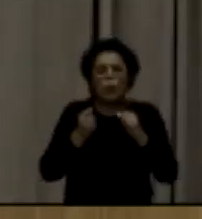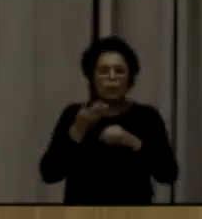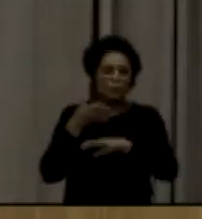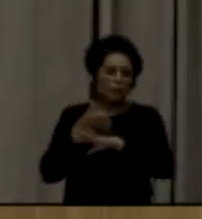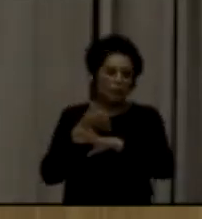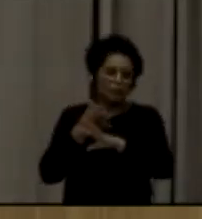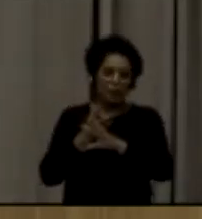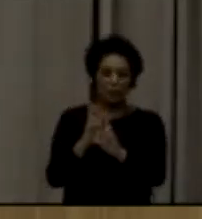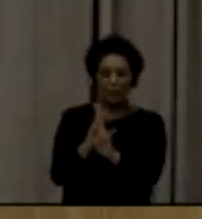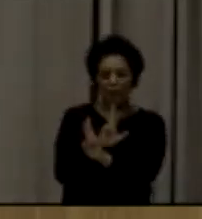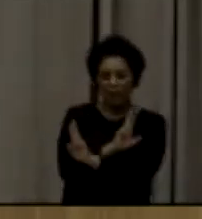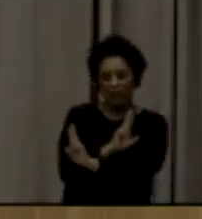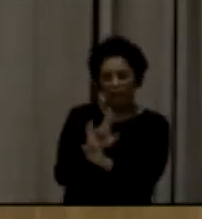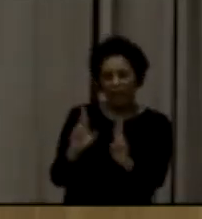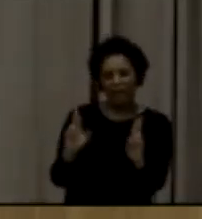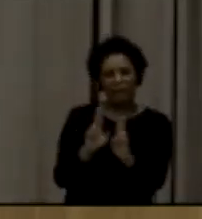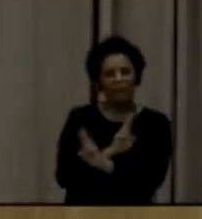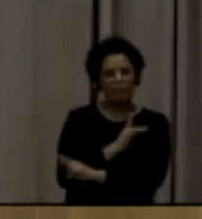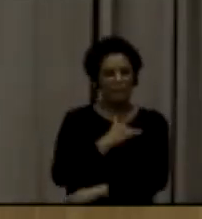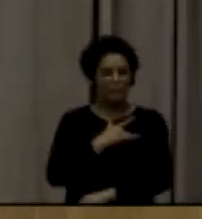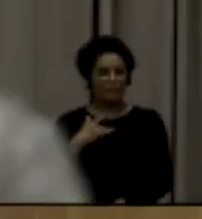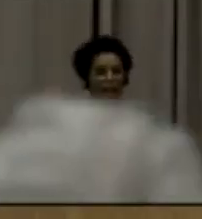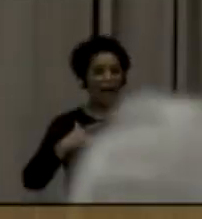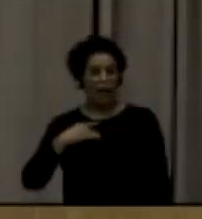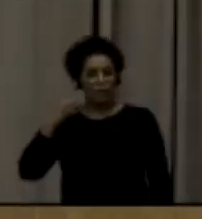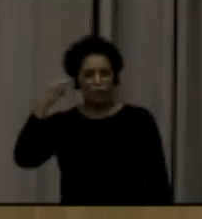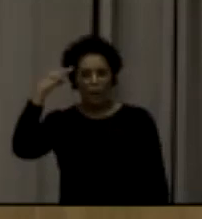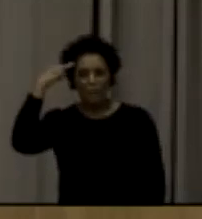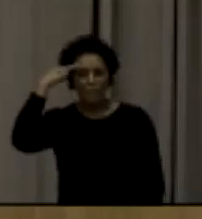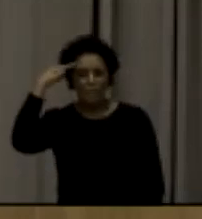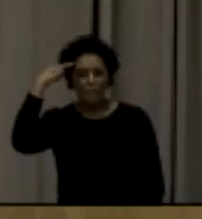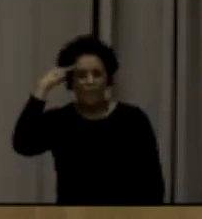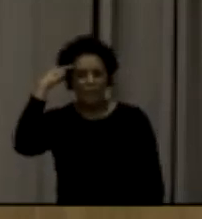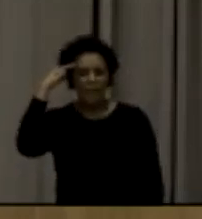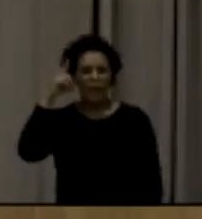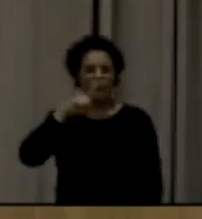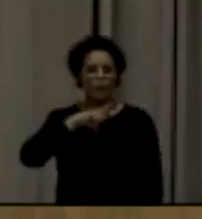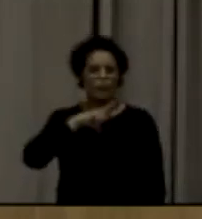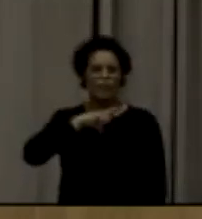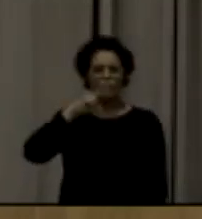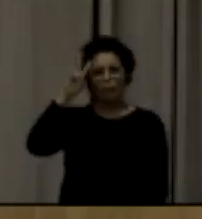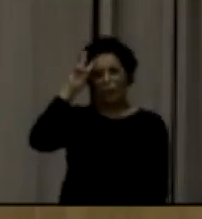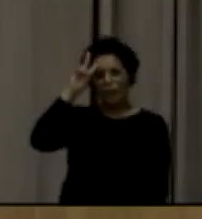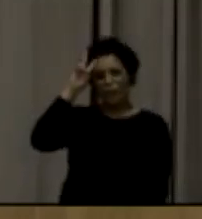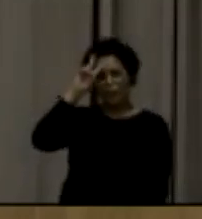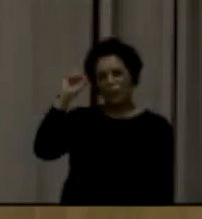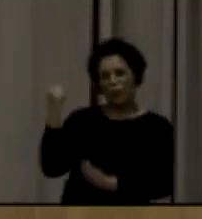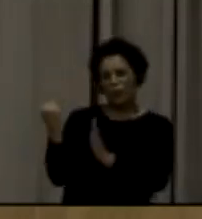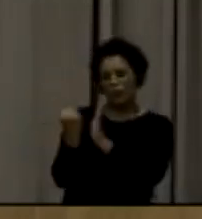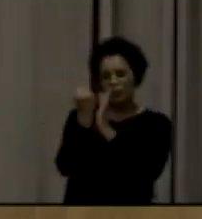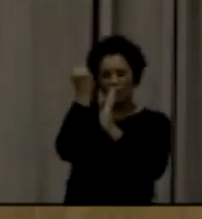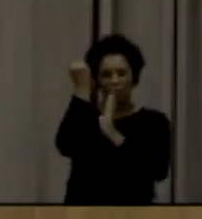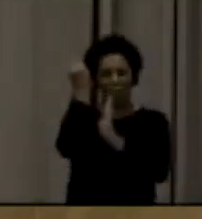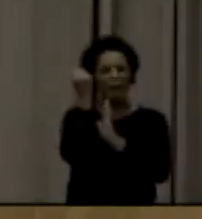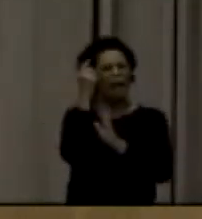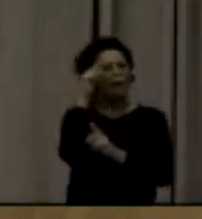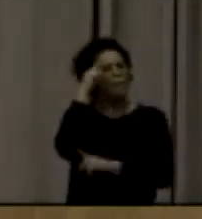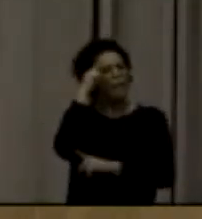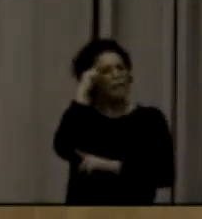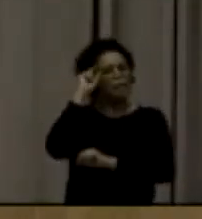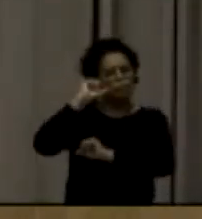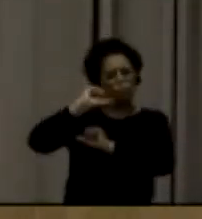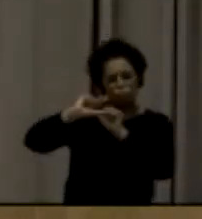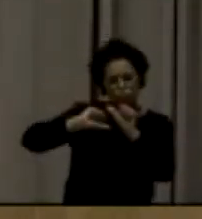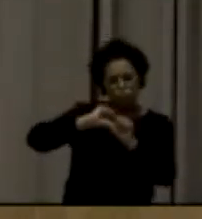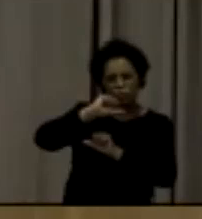a rede da saúde mental, onde nós também temos aí uma história. Então, pensamos em revitalizar a rede